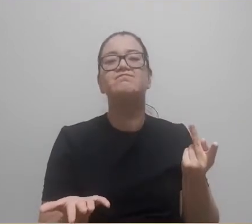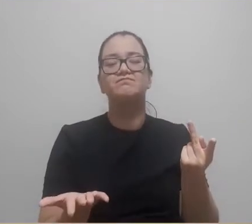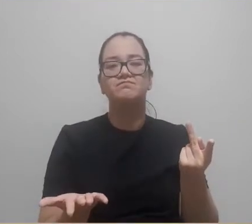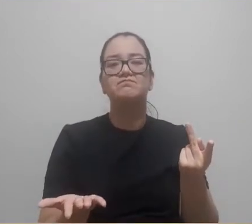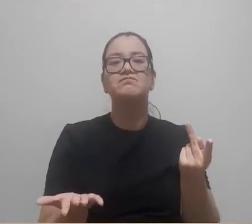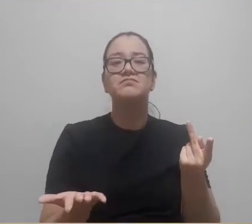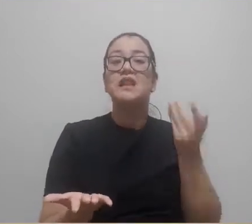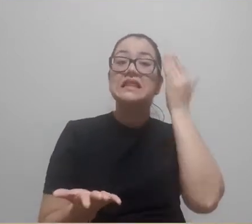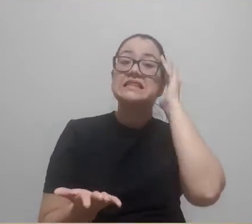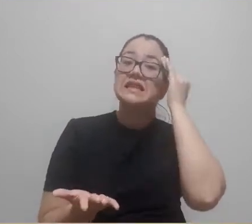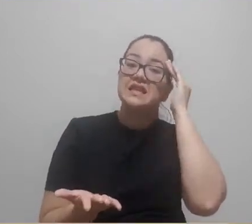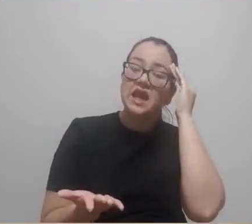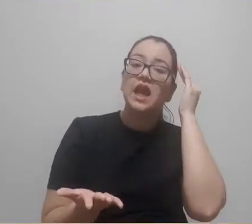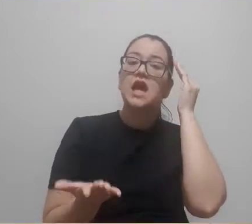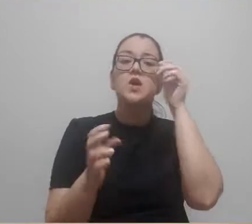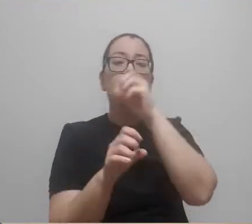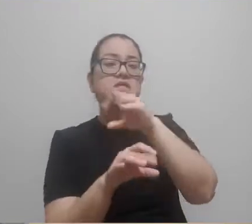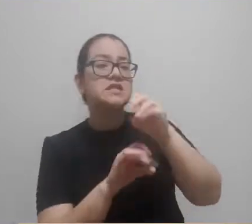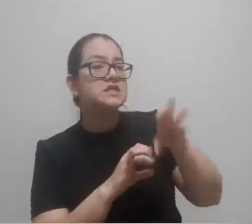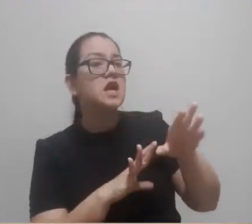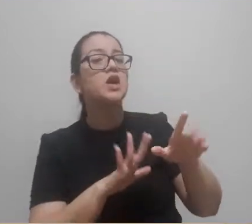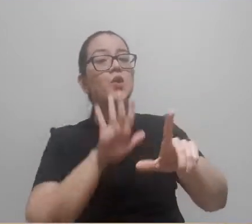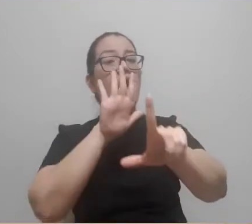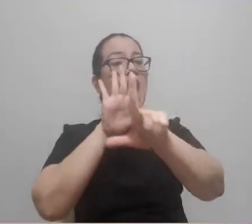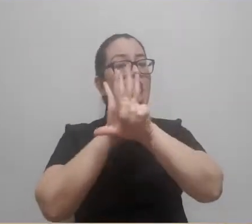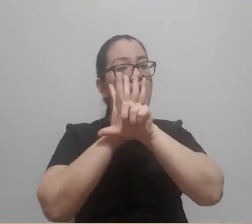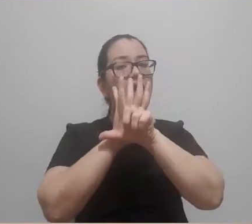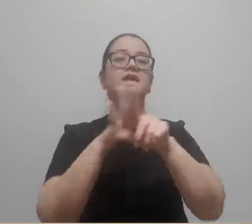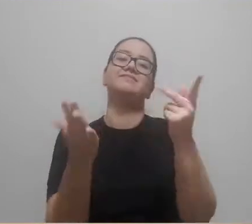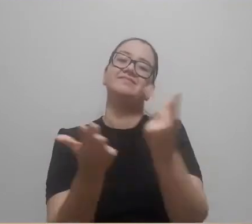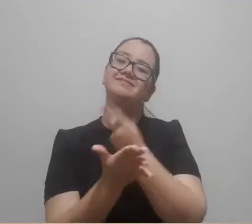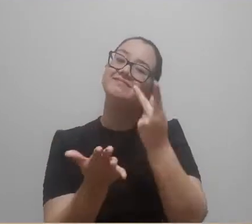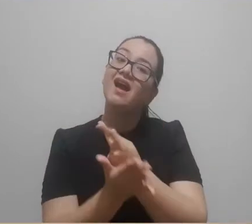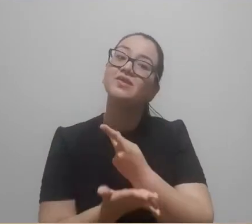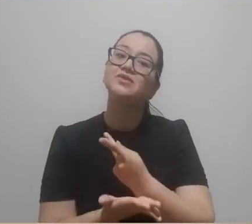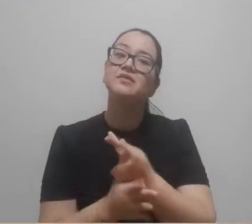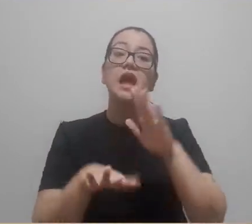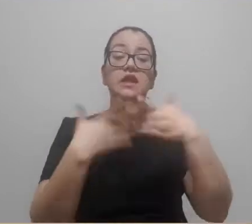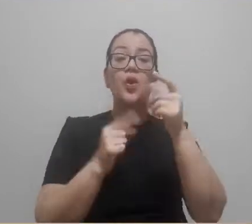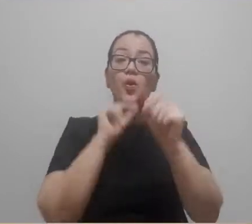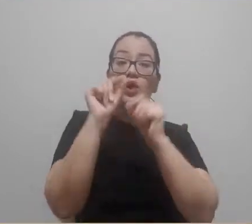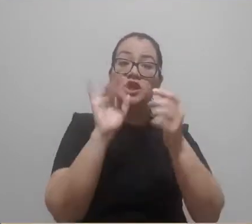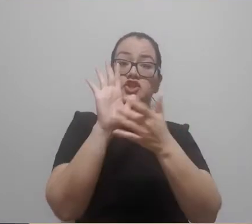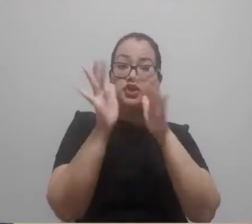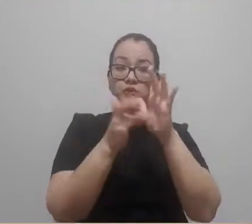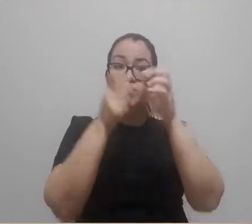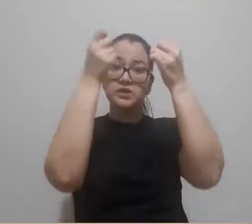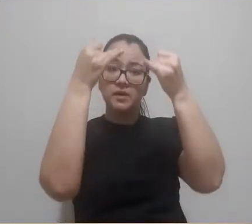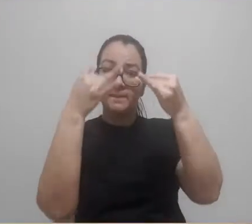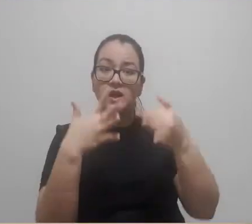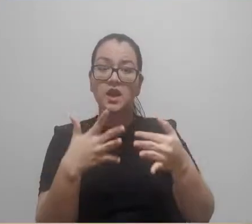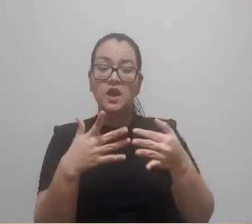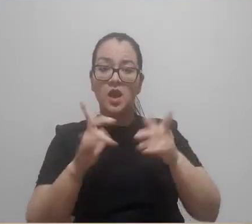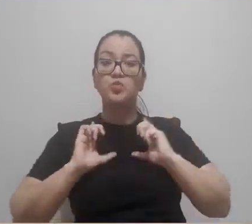estavam interpretando, compreendendo e ensinando a lei de forma errada. Então o que Jesus diz é muito chocante para aquele